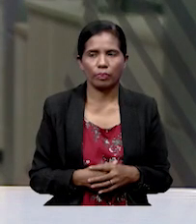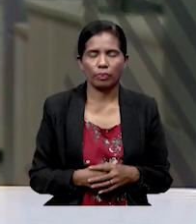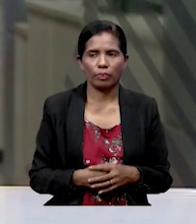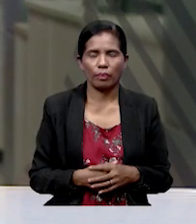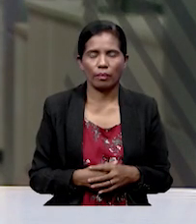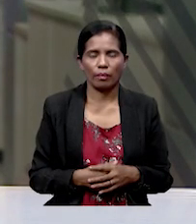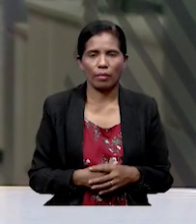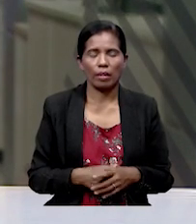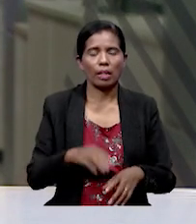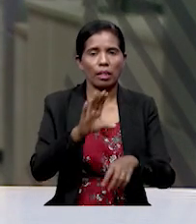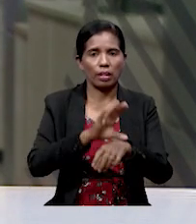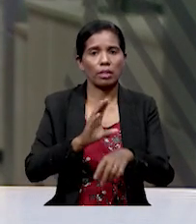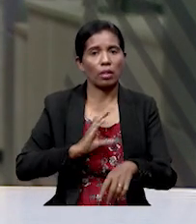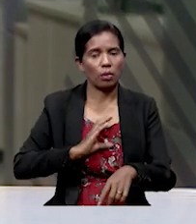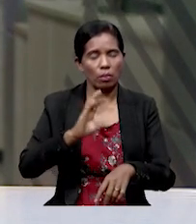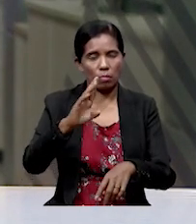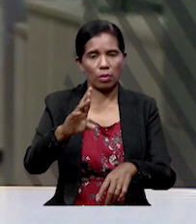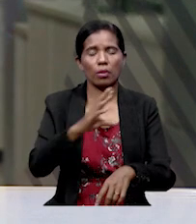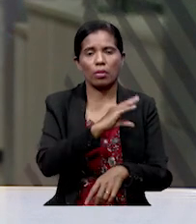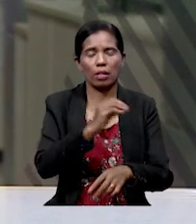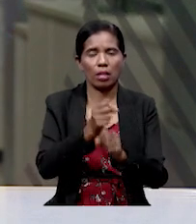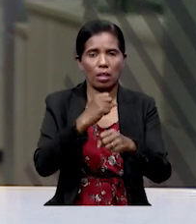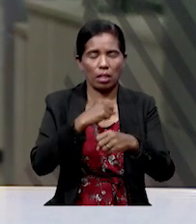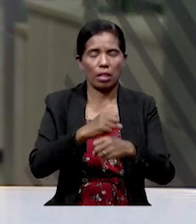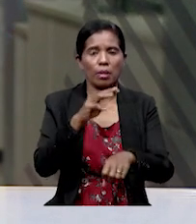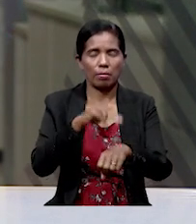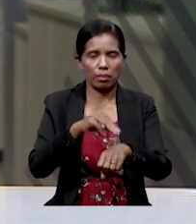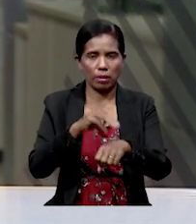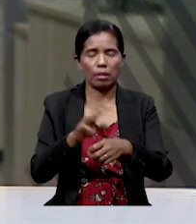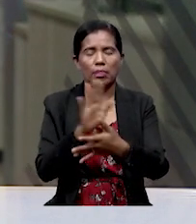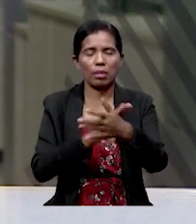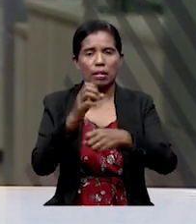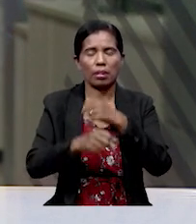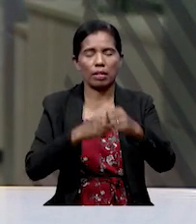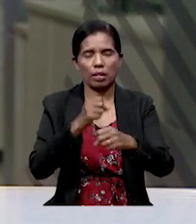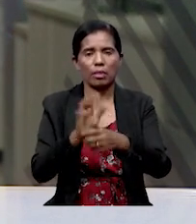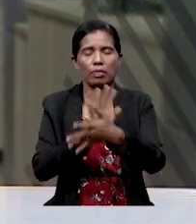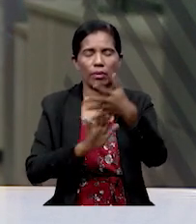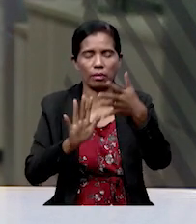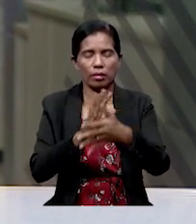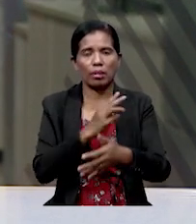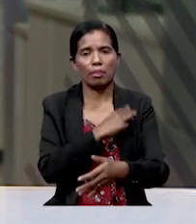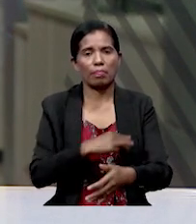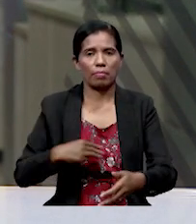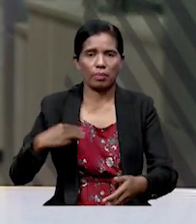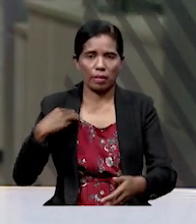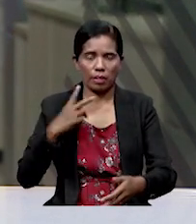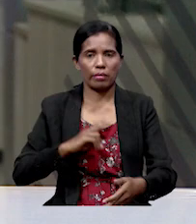Paroquia Maria Auxiliadora Comoro, halau misa agradecimento ba aniversário no celebra festa Nossa Senhora Maria